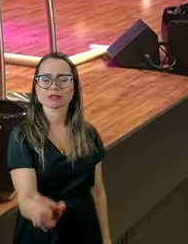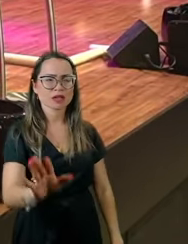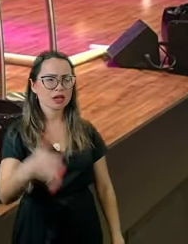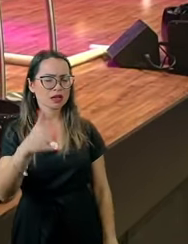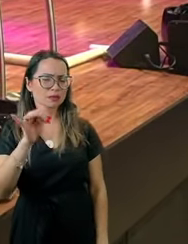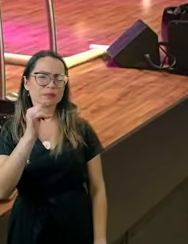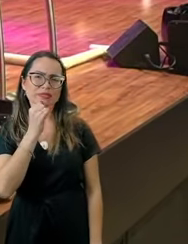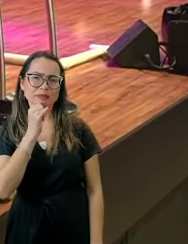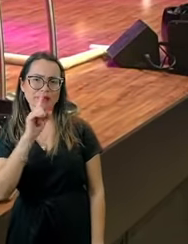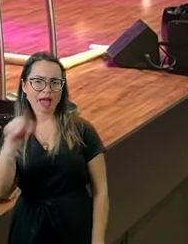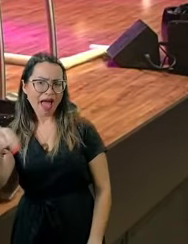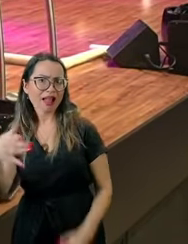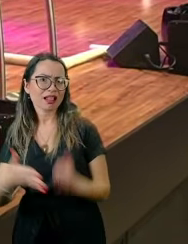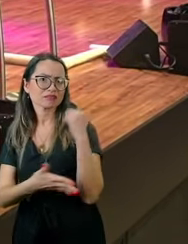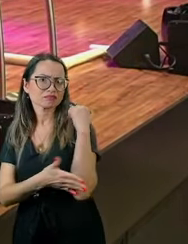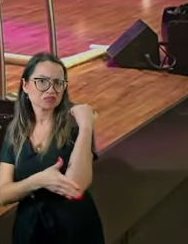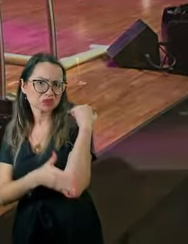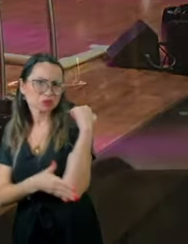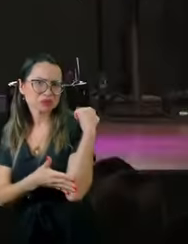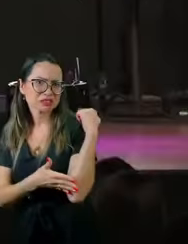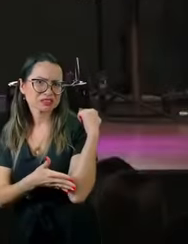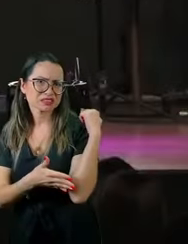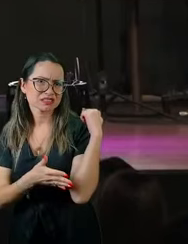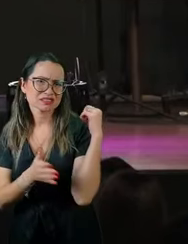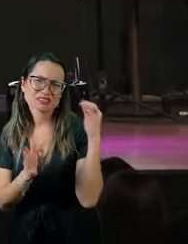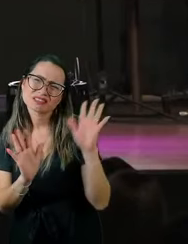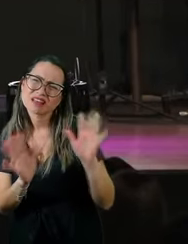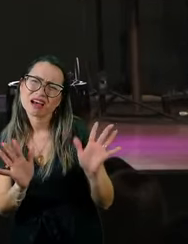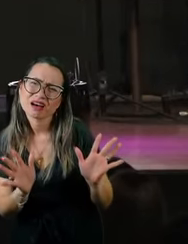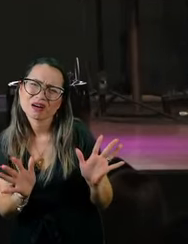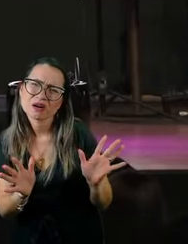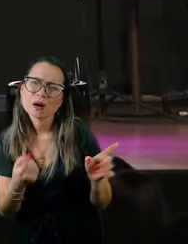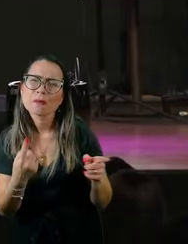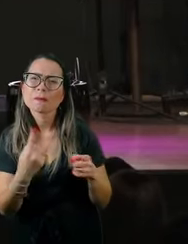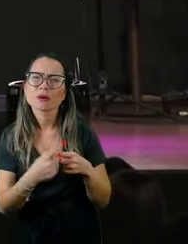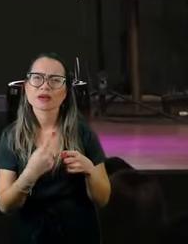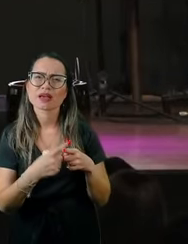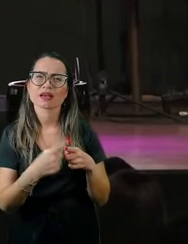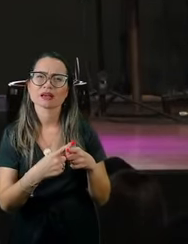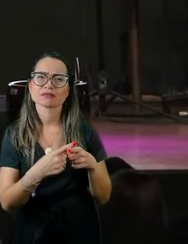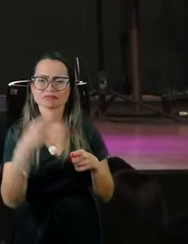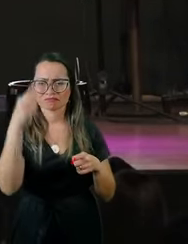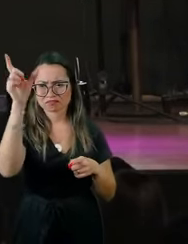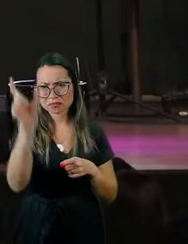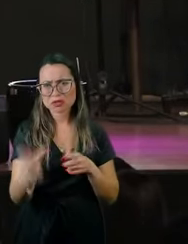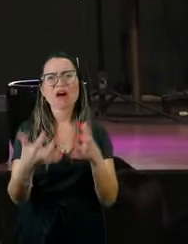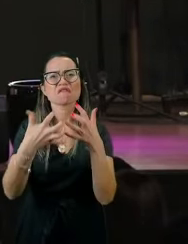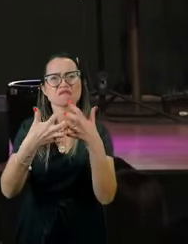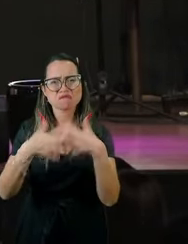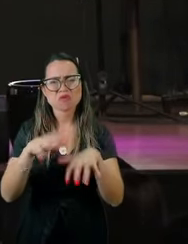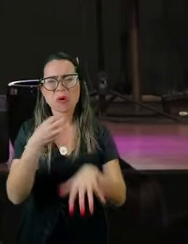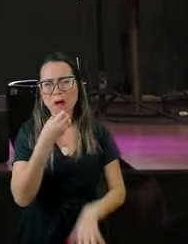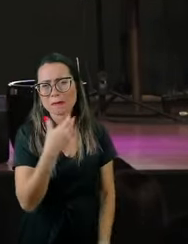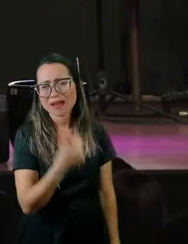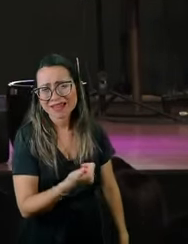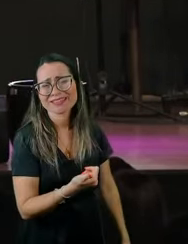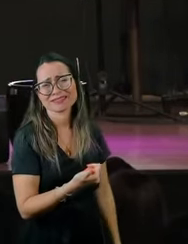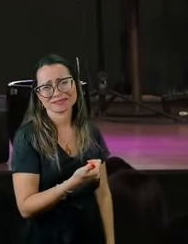inveja, porque ele faz um papel. Uma régua dentro de uma mala, uma régua para levar para um lado ou para o outro não é